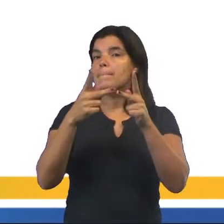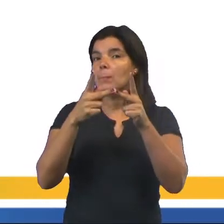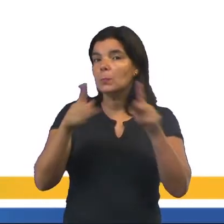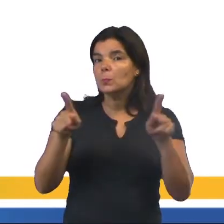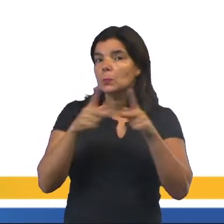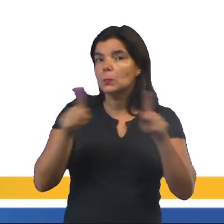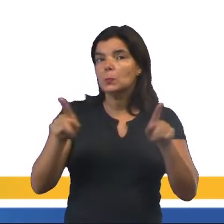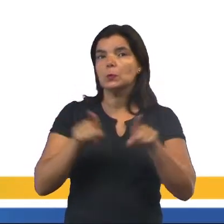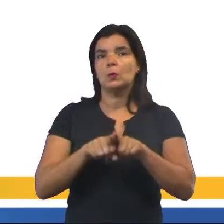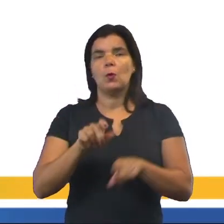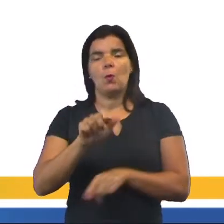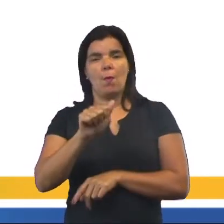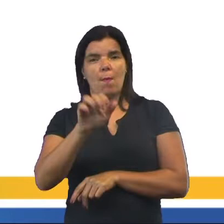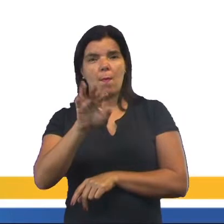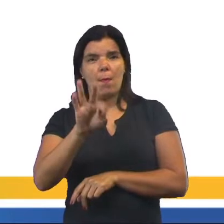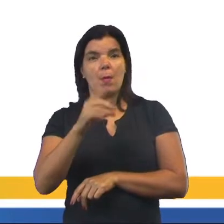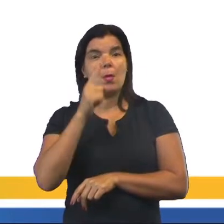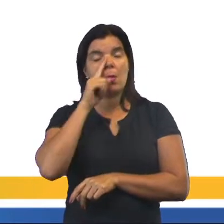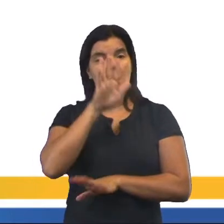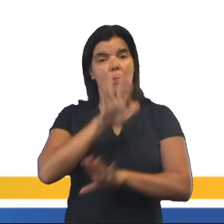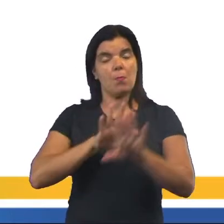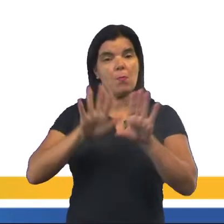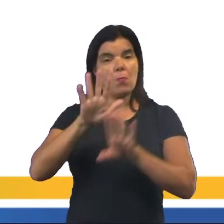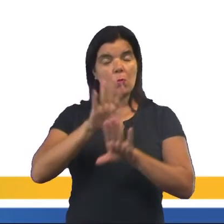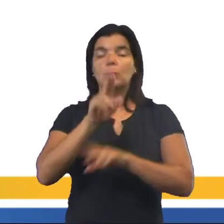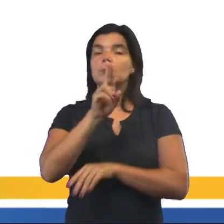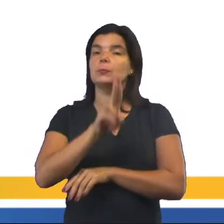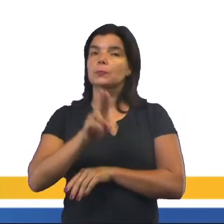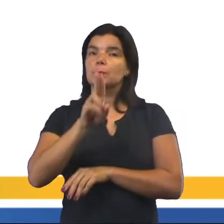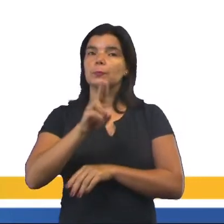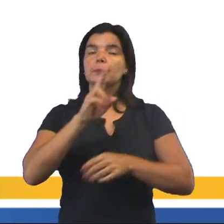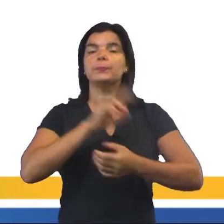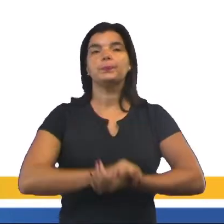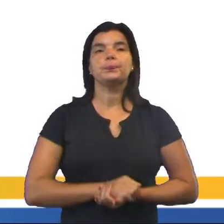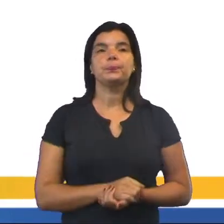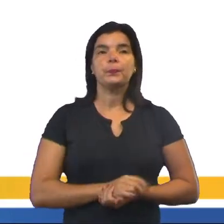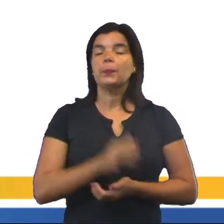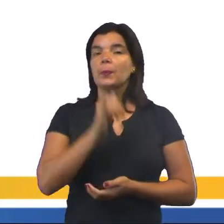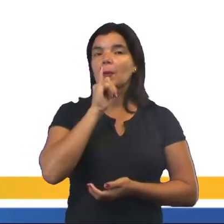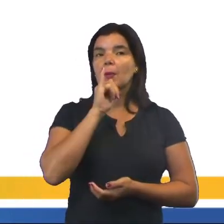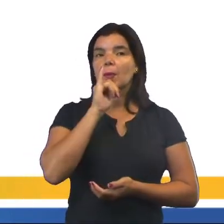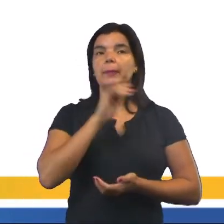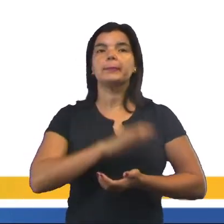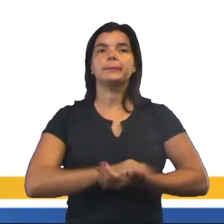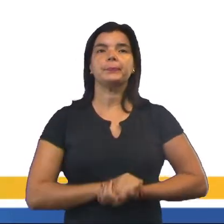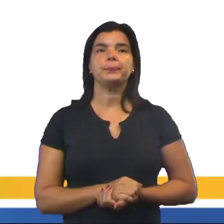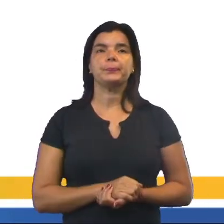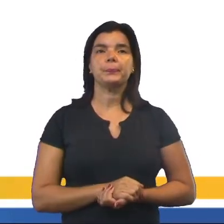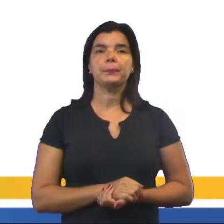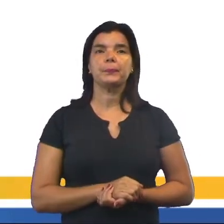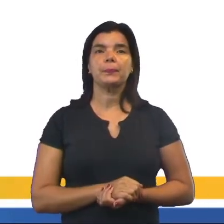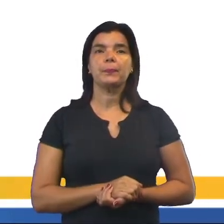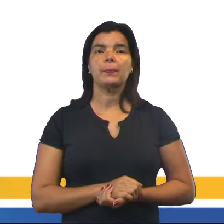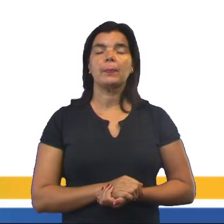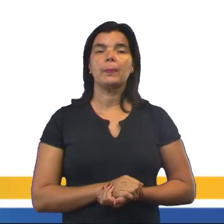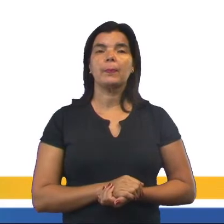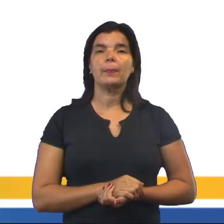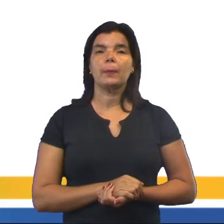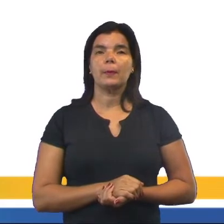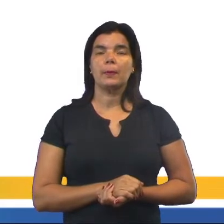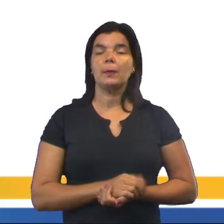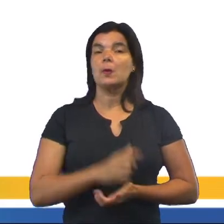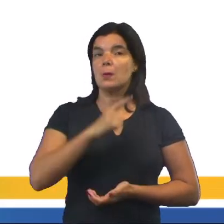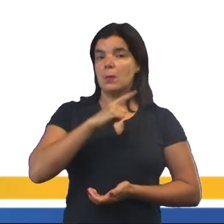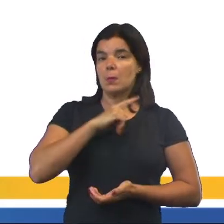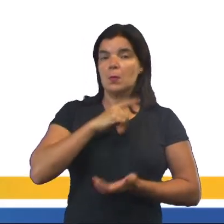at, tá? E então, nós temos que ter cuidado quando o utilizamos. No exemplo, nós temos: I have English classes